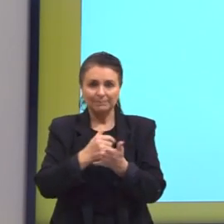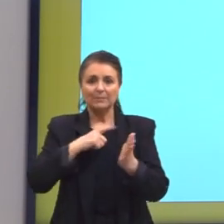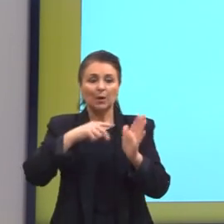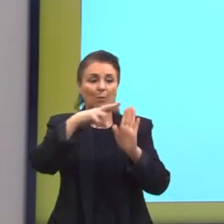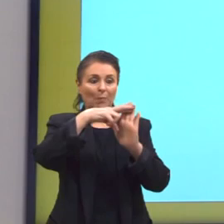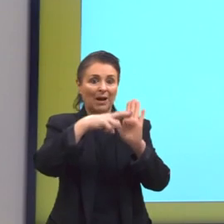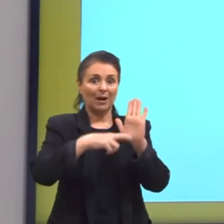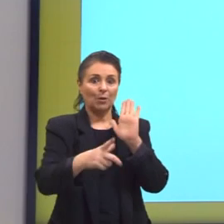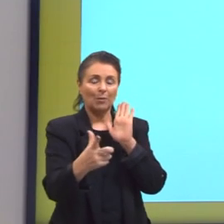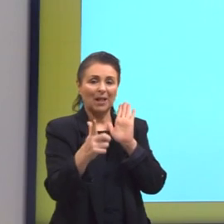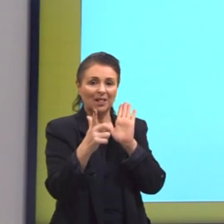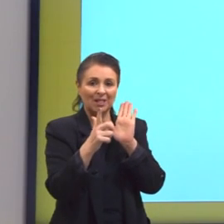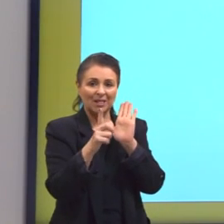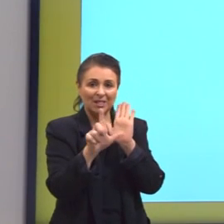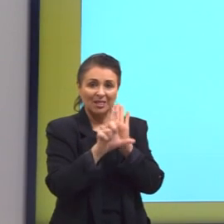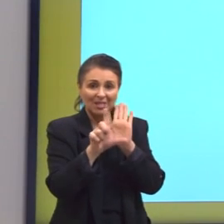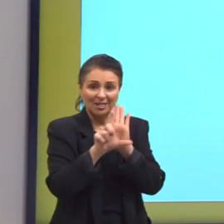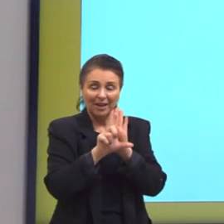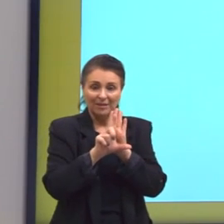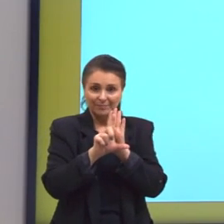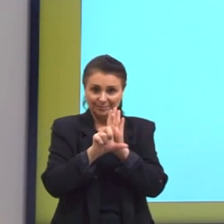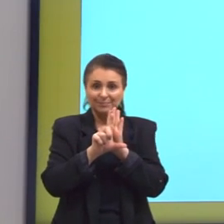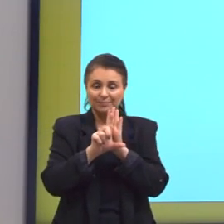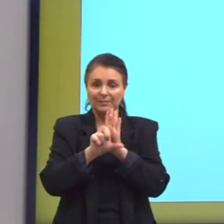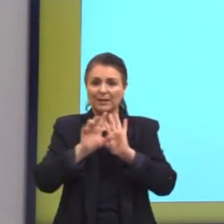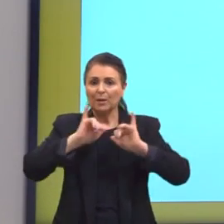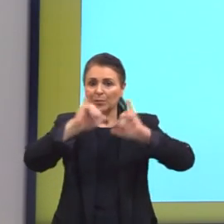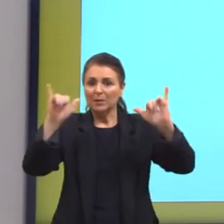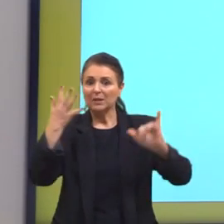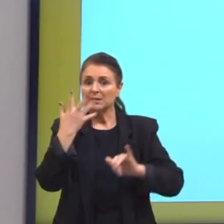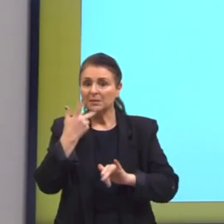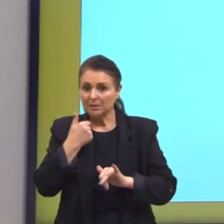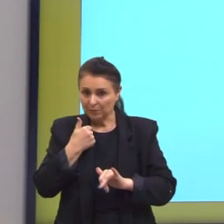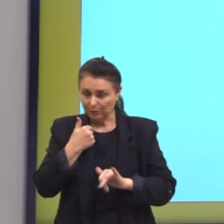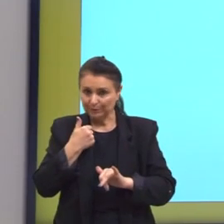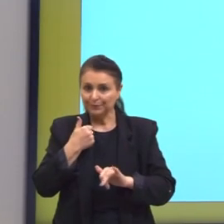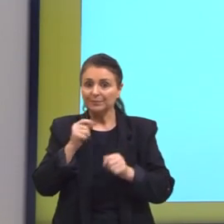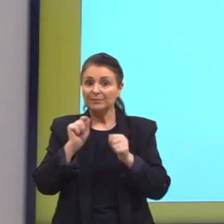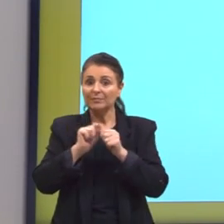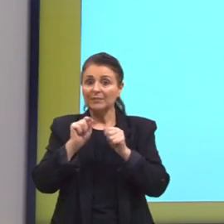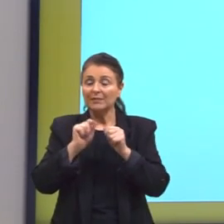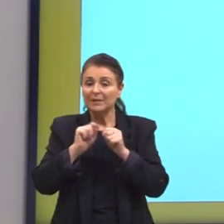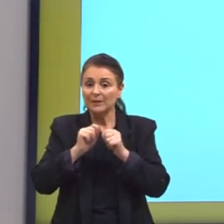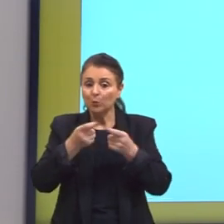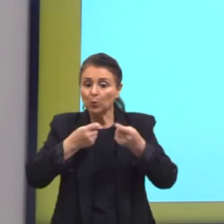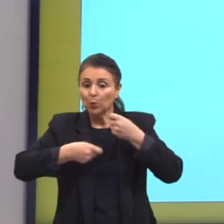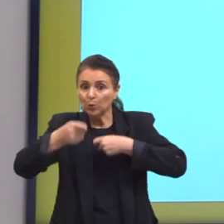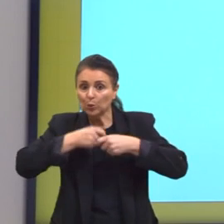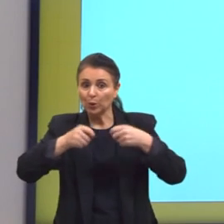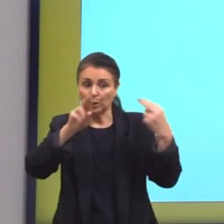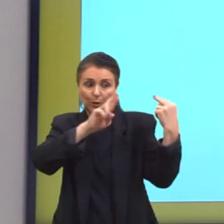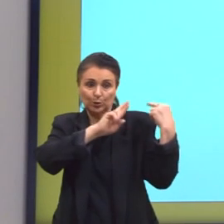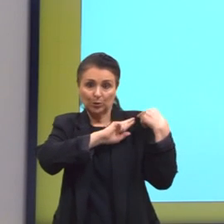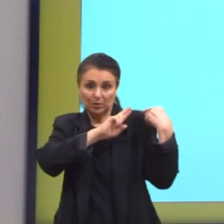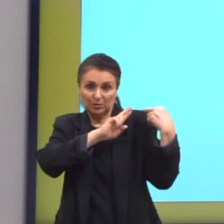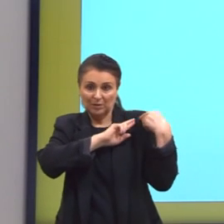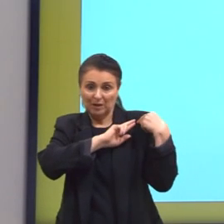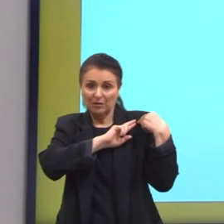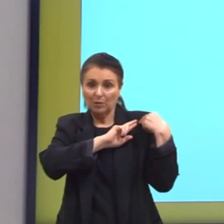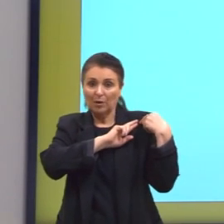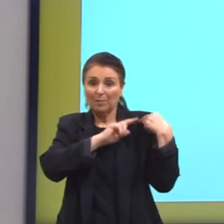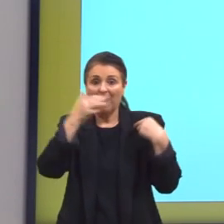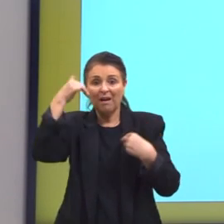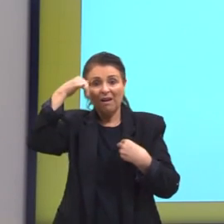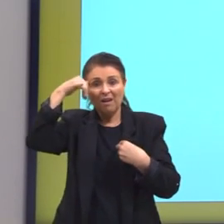infantil permitindo-se o controle de responsáveis e impedindo-se ações e responsáveis